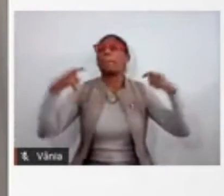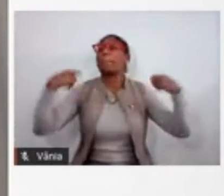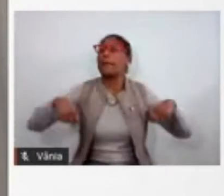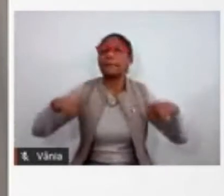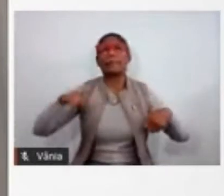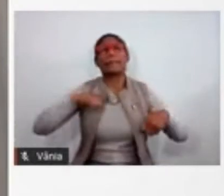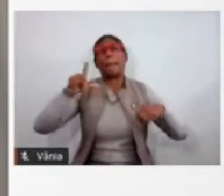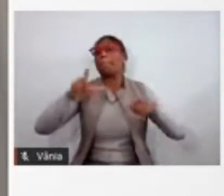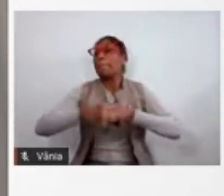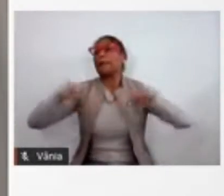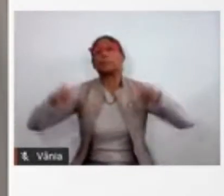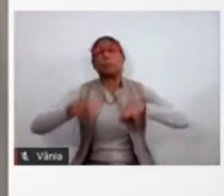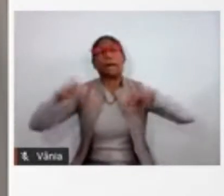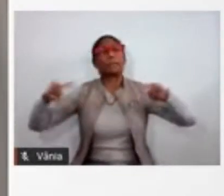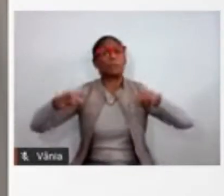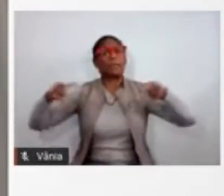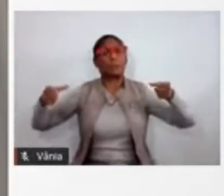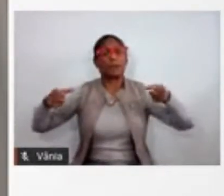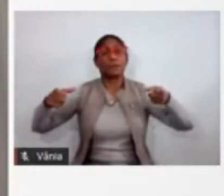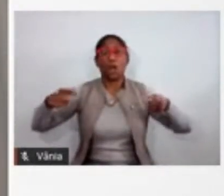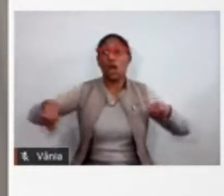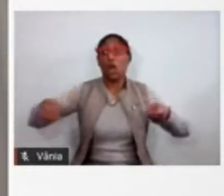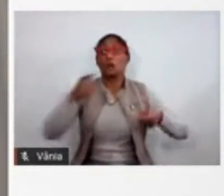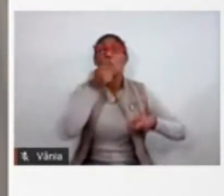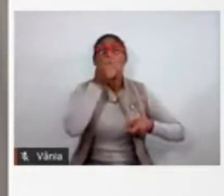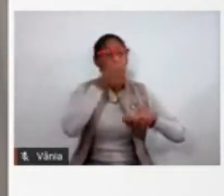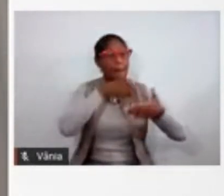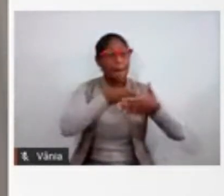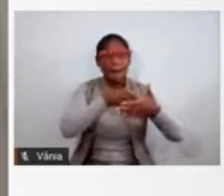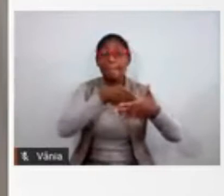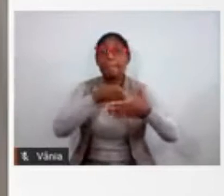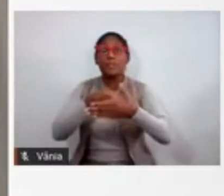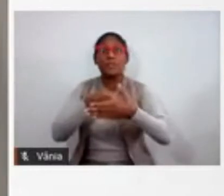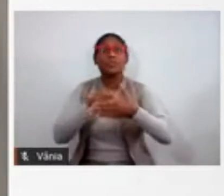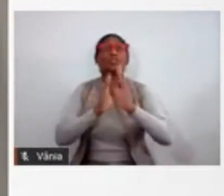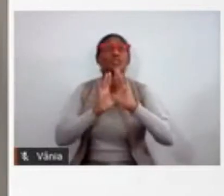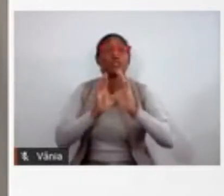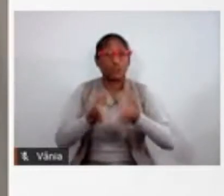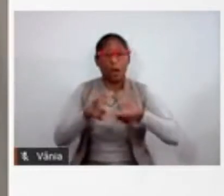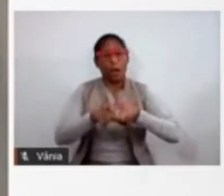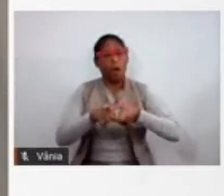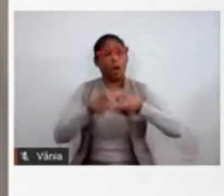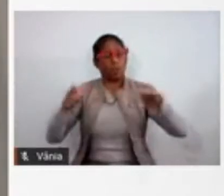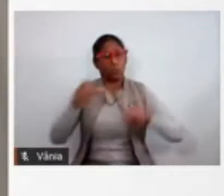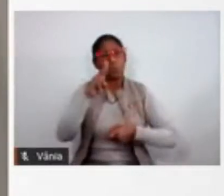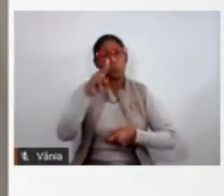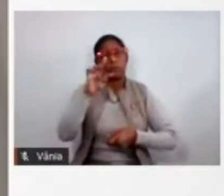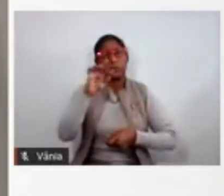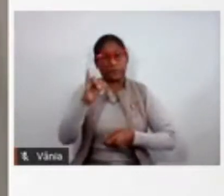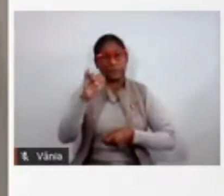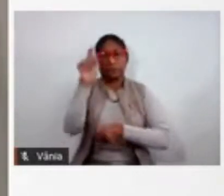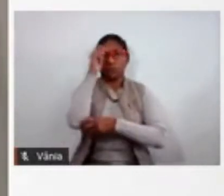mais em ampliação. Nós estamos indo ao limite das possibilidades da ampliação dos leitos de UTI no estado do Rio Grande do Sul. E mais uma vez